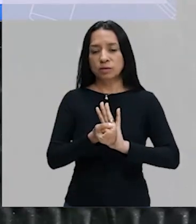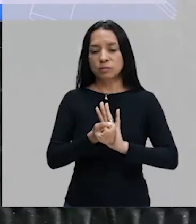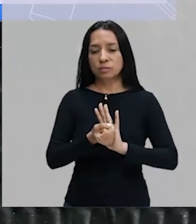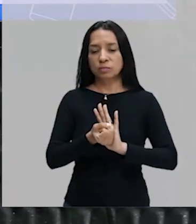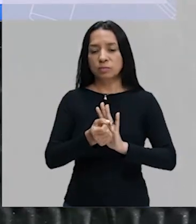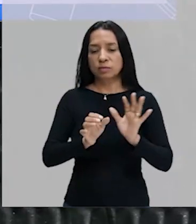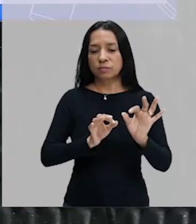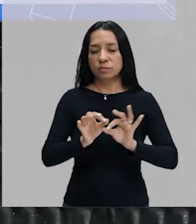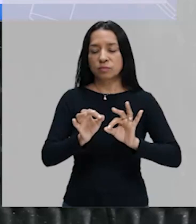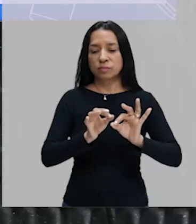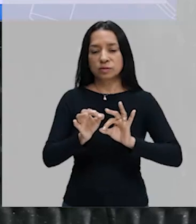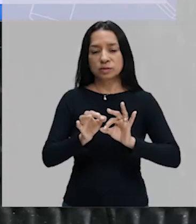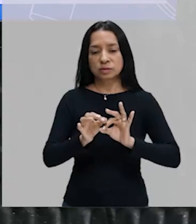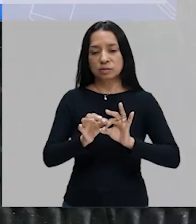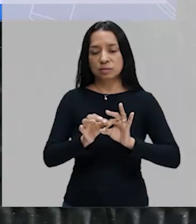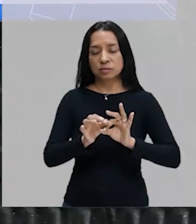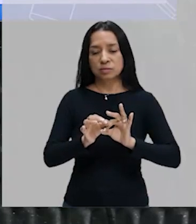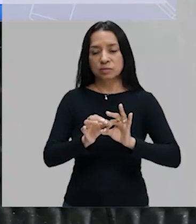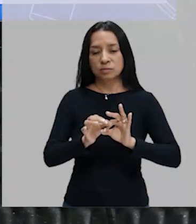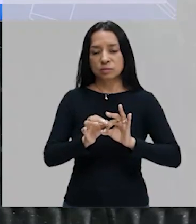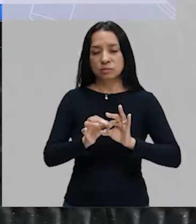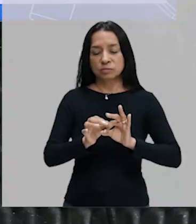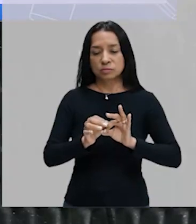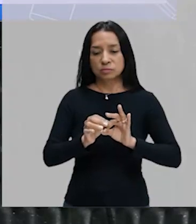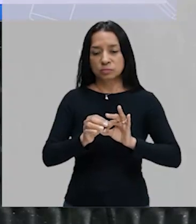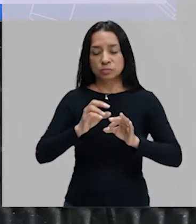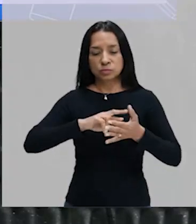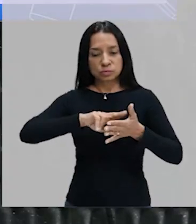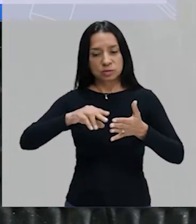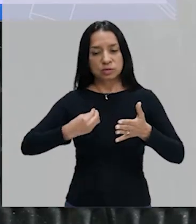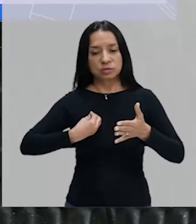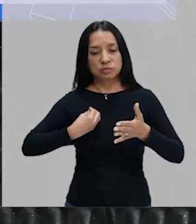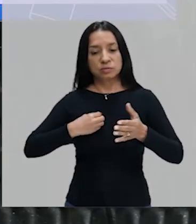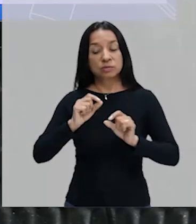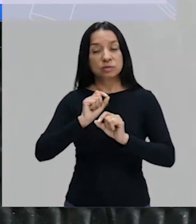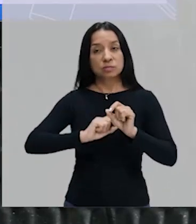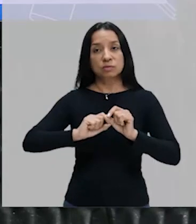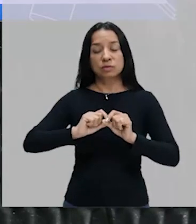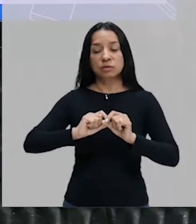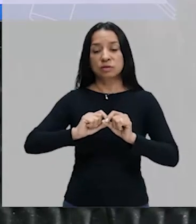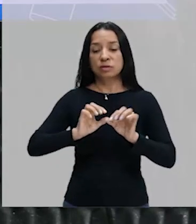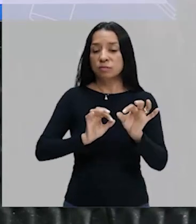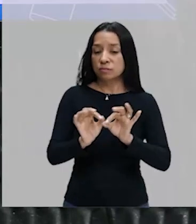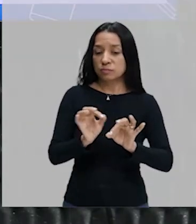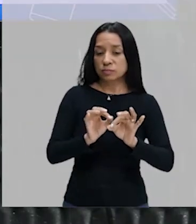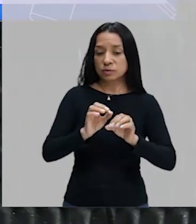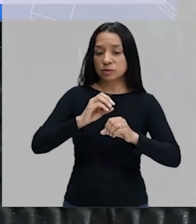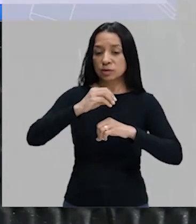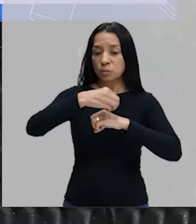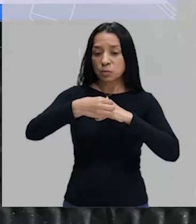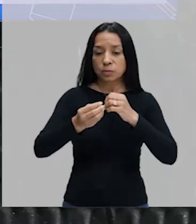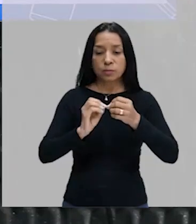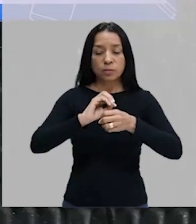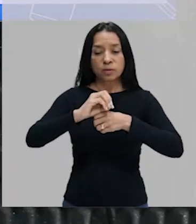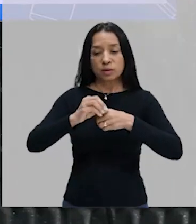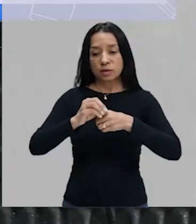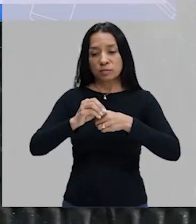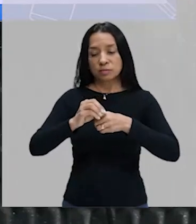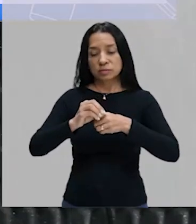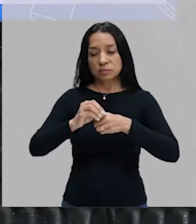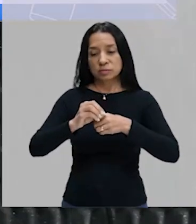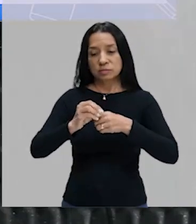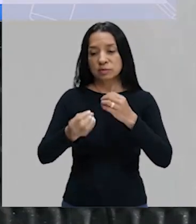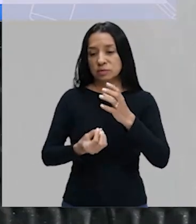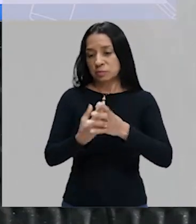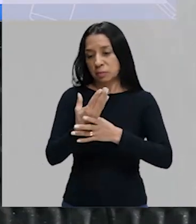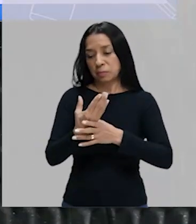seria a formação de moléculas orgânicas promovidas pelas reações entre os gases da atmosfera primitiva.